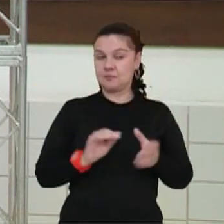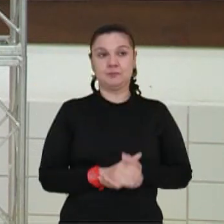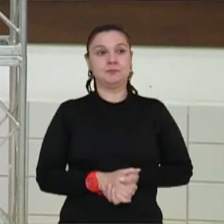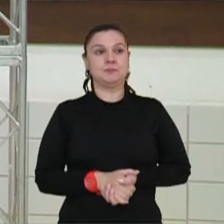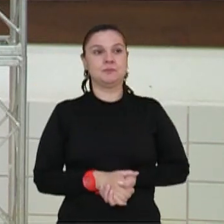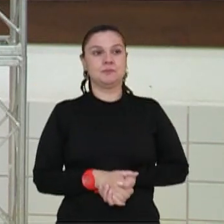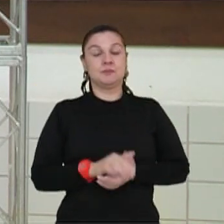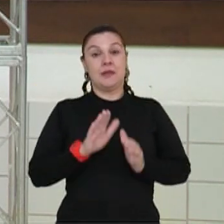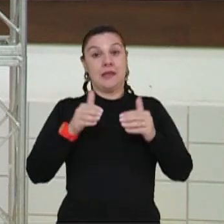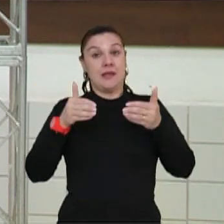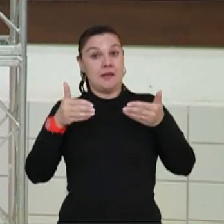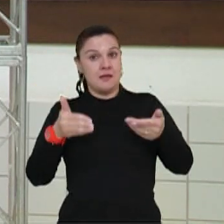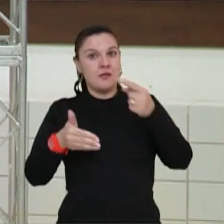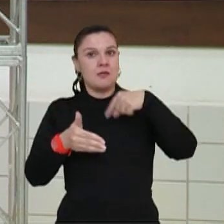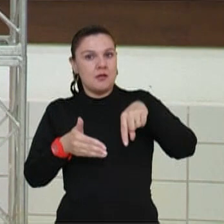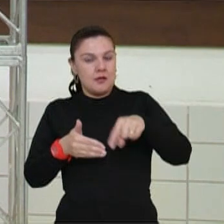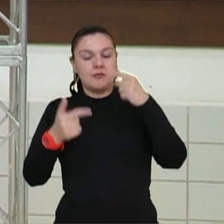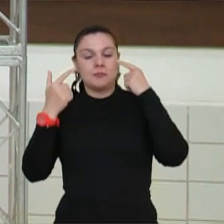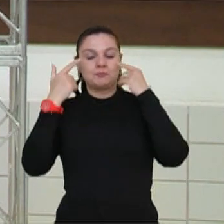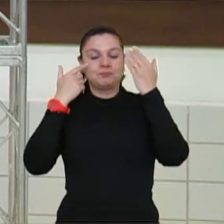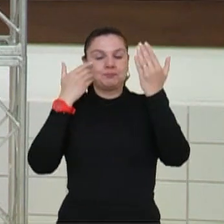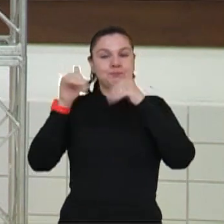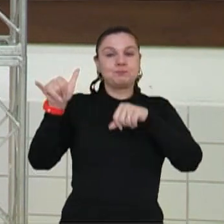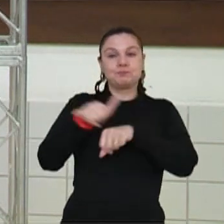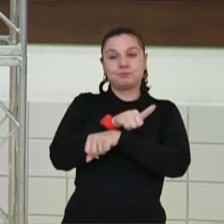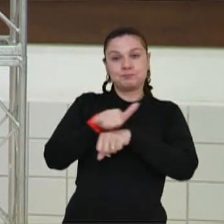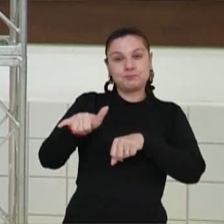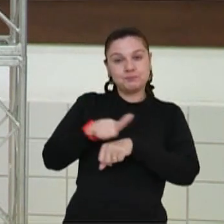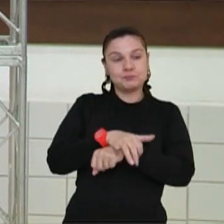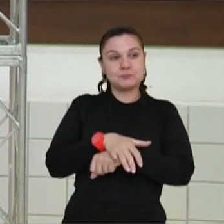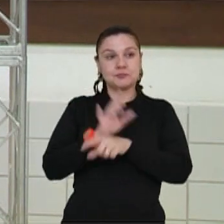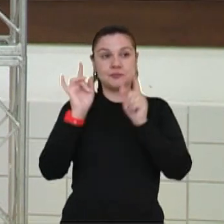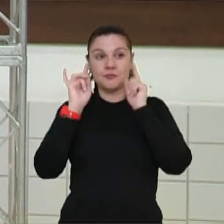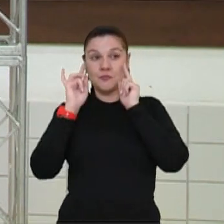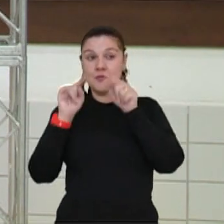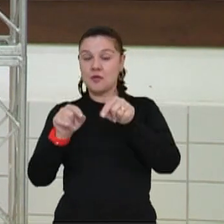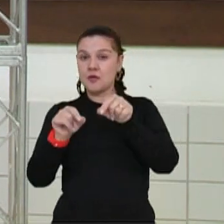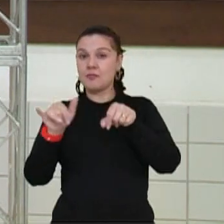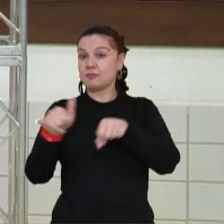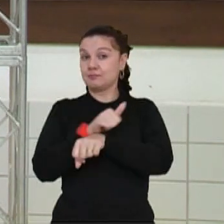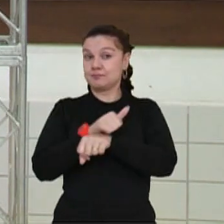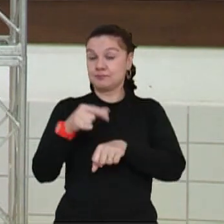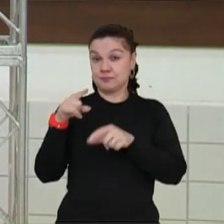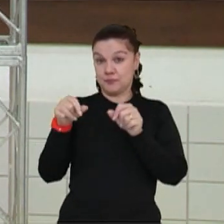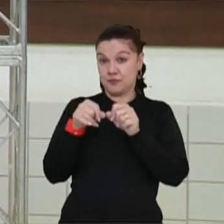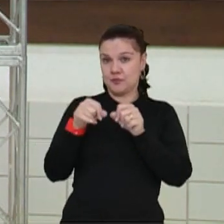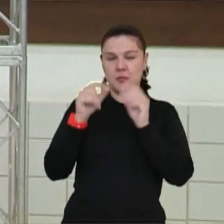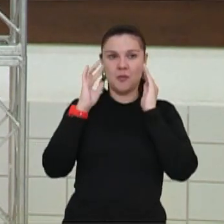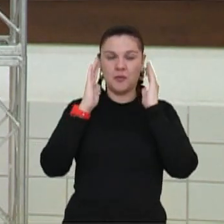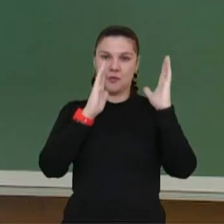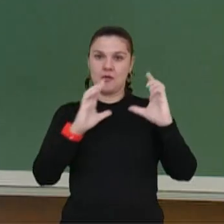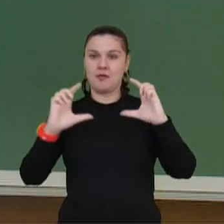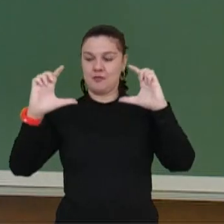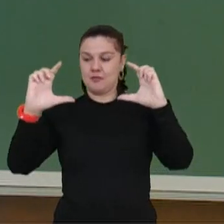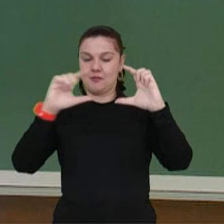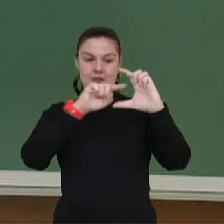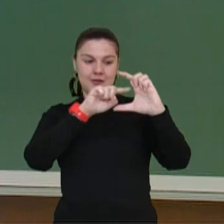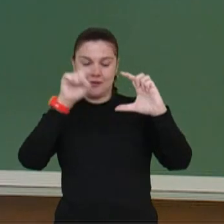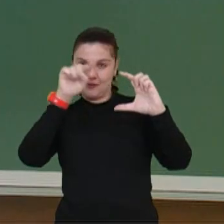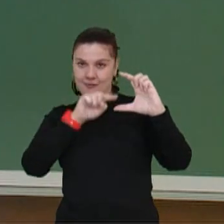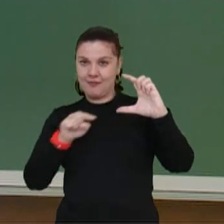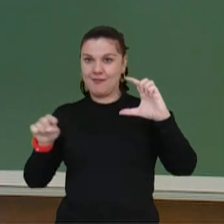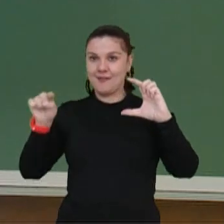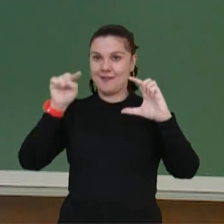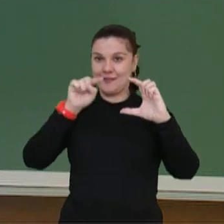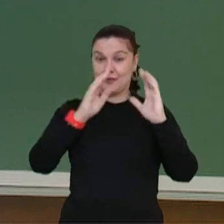Tá? Então, aqui a gente vai ter que usar uma certa estratégia. E eu vou mostrar para vocês o que eu vou fazer. Mas, por enquanto, o nosso rol está aqui. As nossas